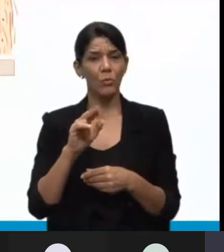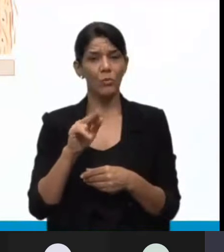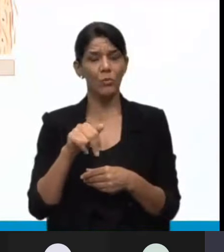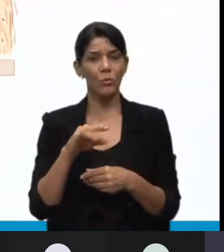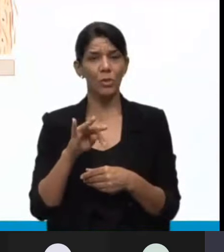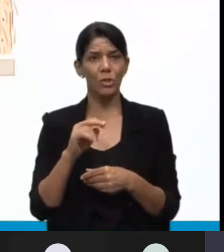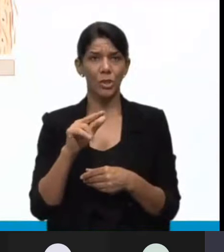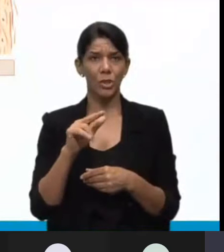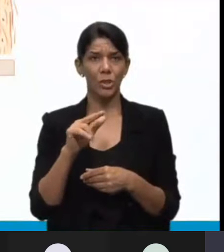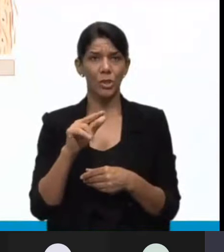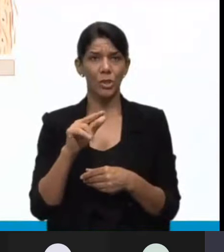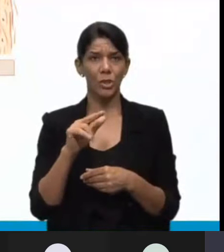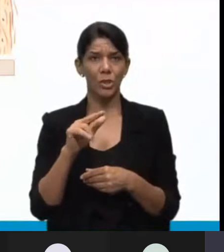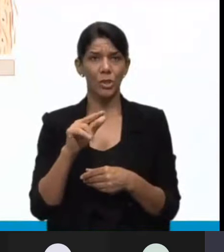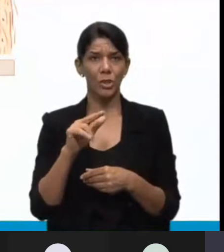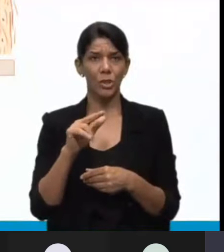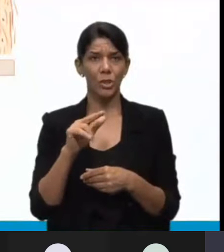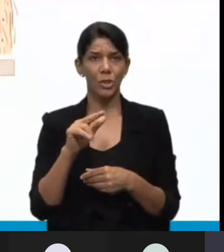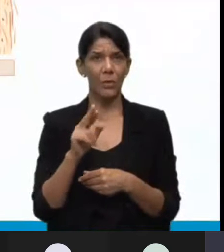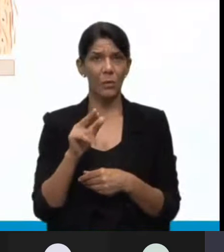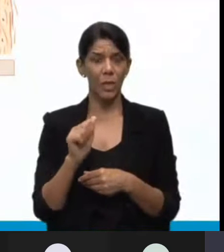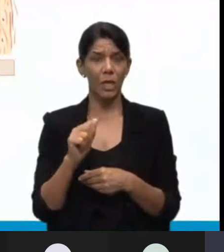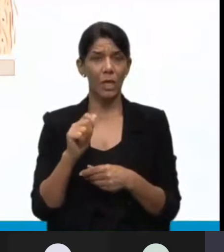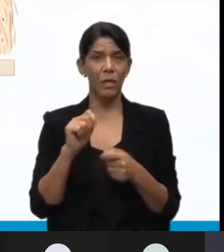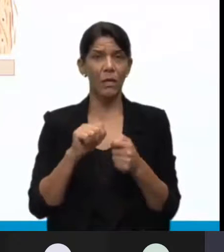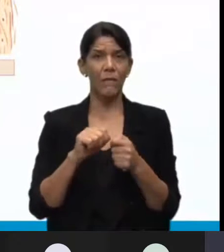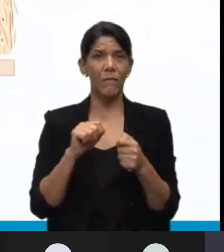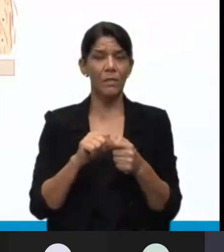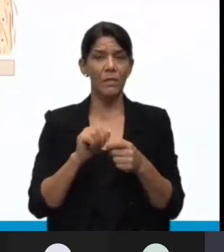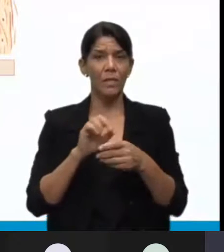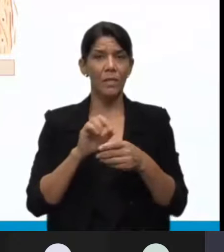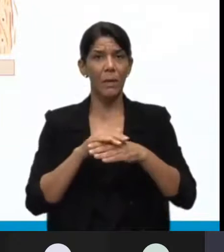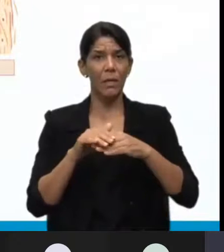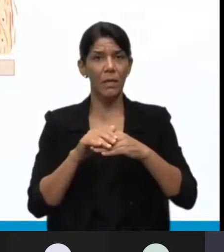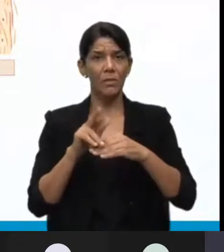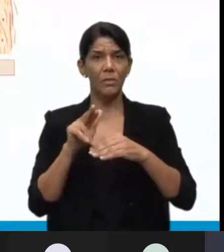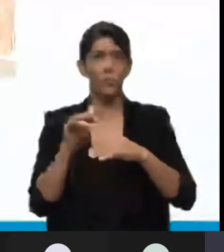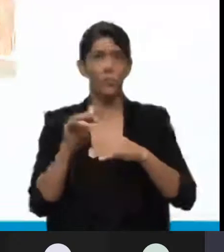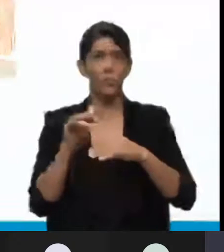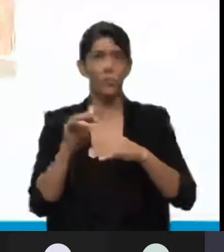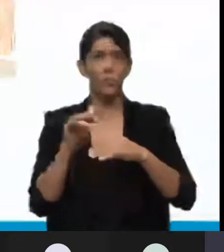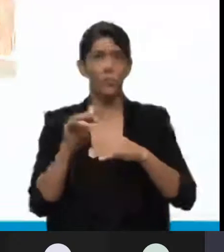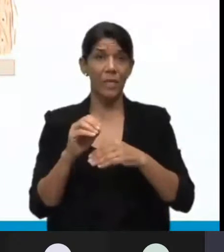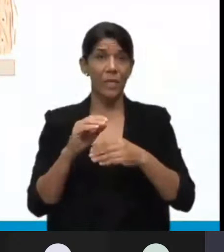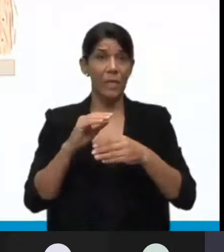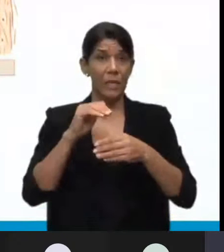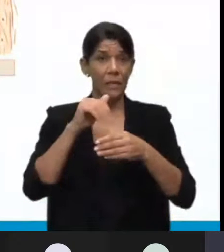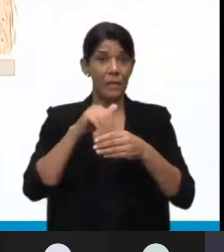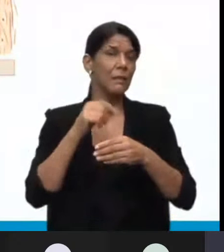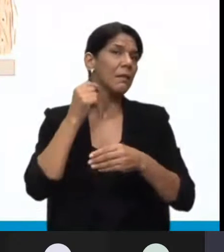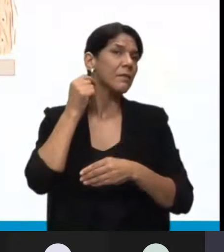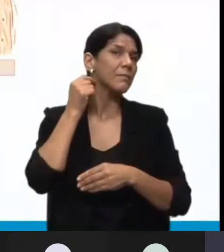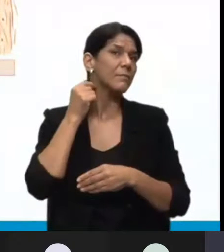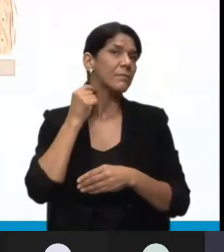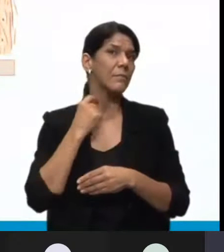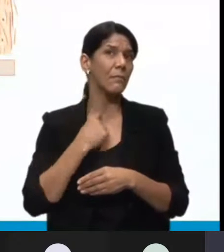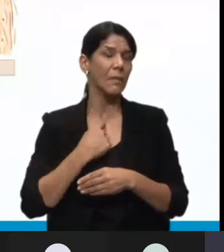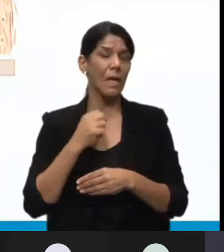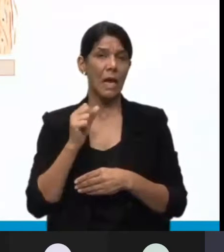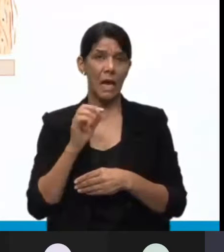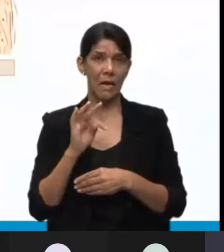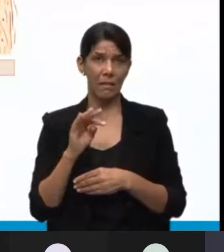conjuntivo, tá? Essas túnicas, então, formam a parede dos vasos sanguíneos. Na artéria,